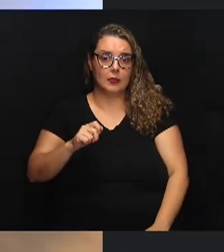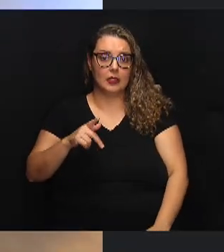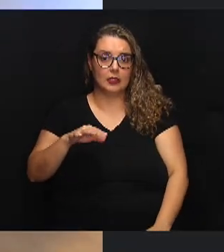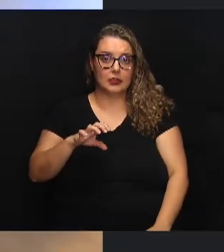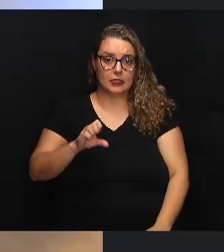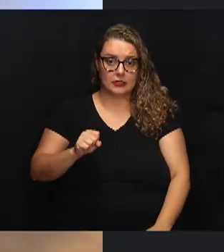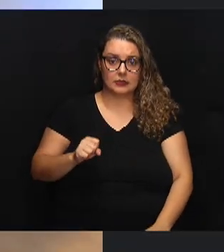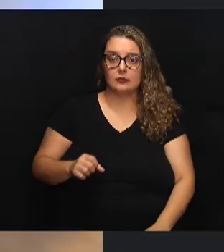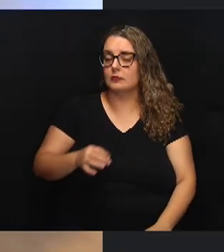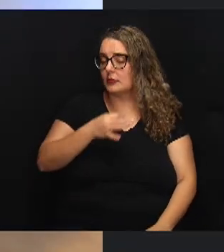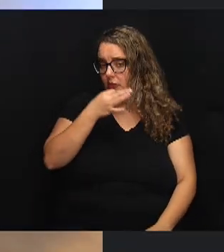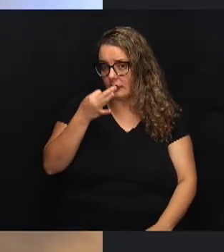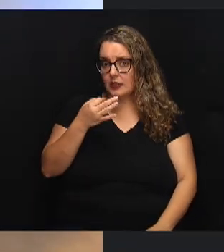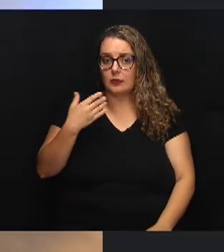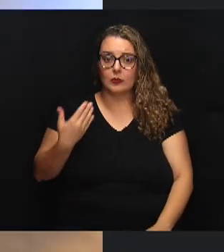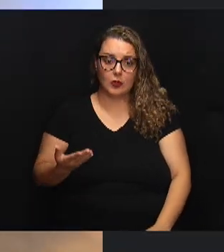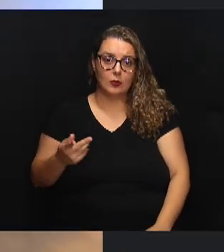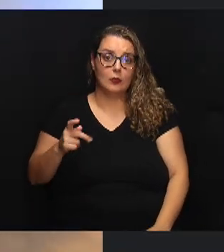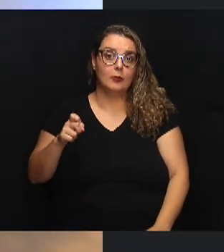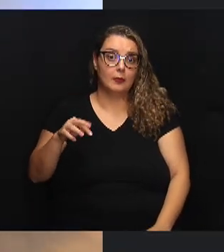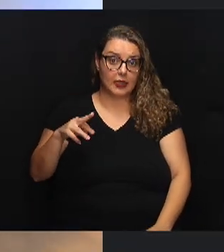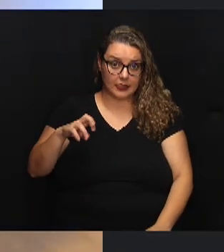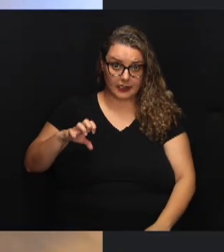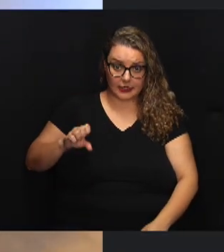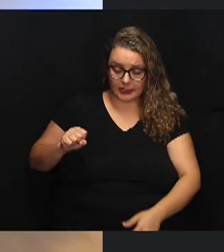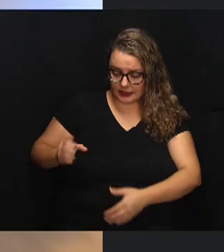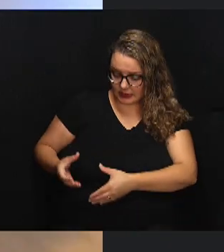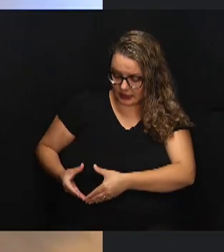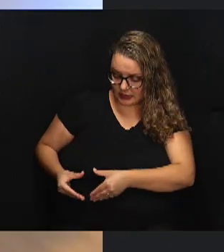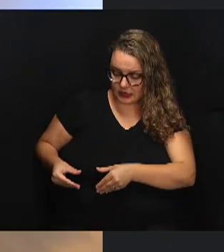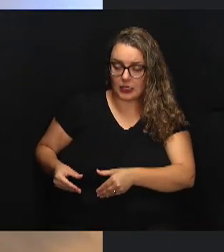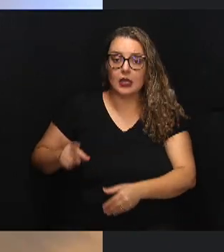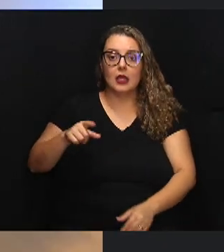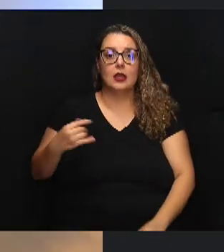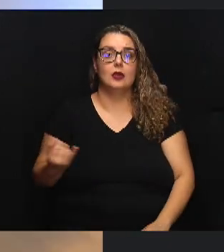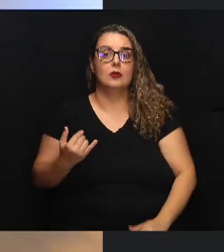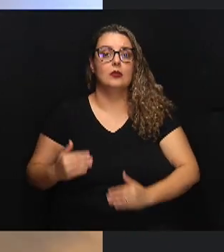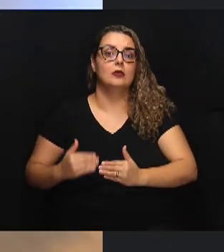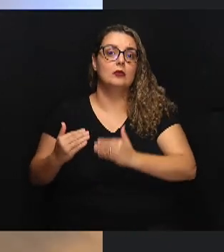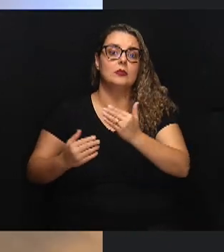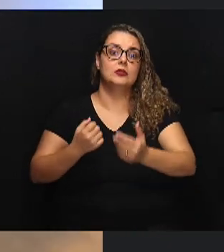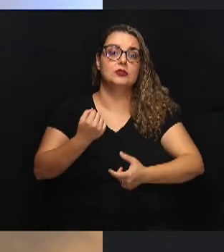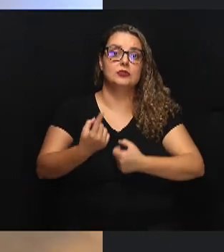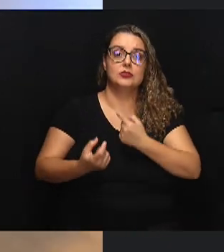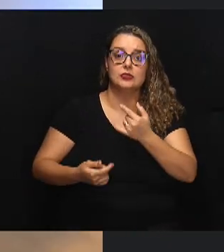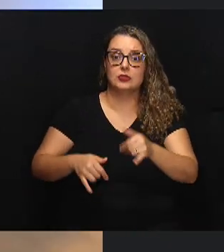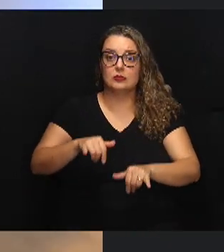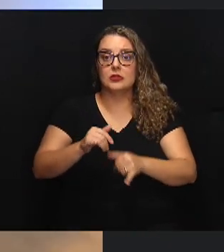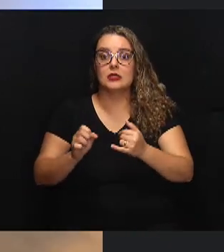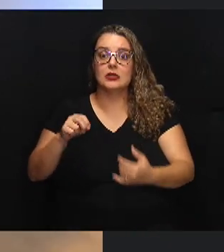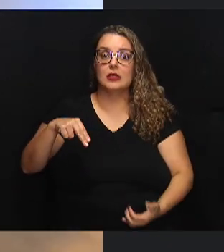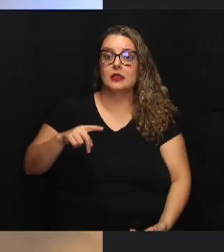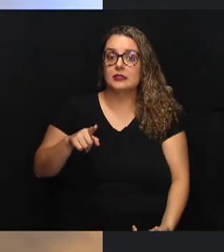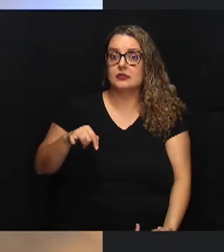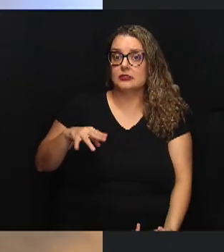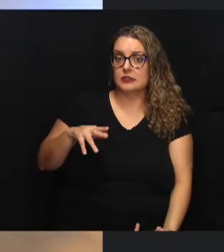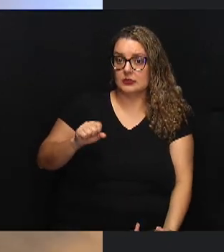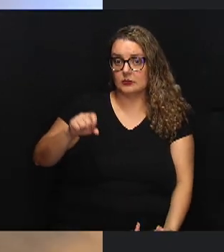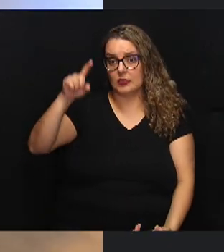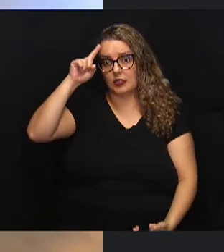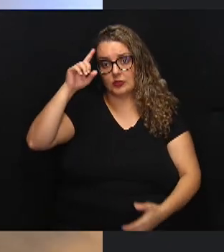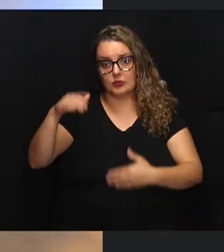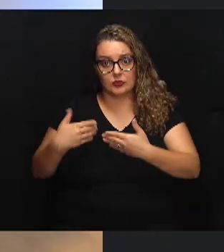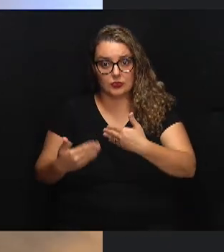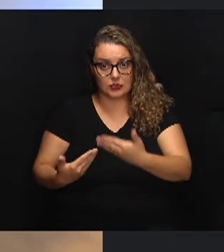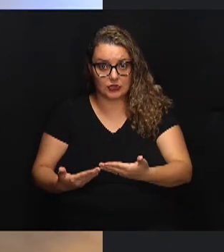Perfeito. Então, o pâncreas, ele é um órgão essencial aí para a produção de algumas substâncias, algumas enzimas que fazem parte da